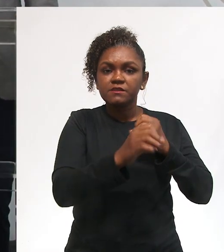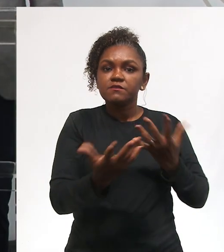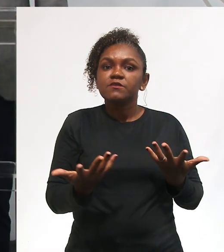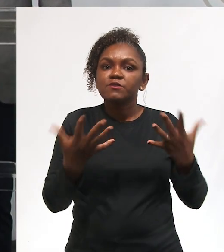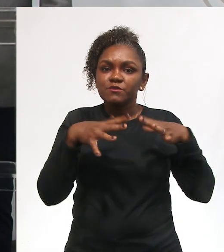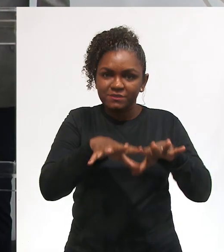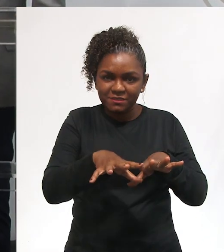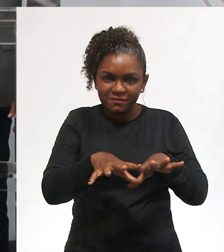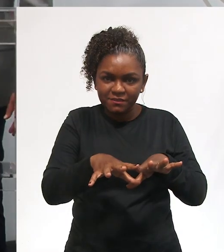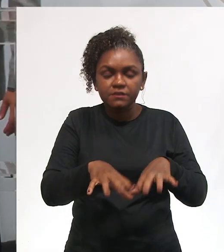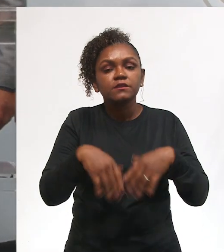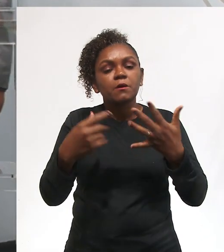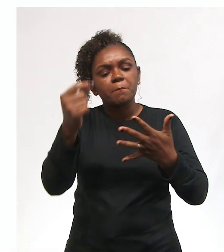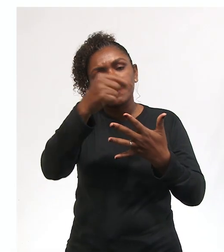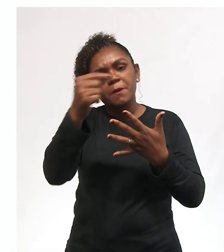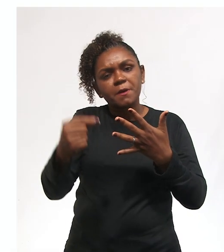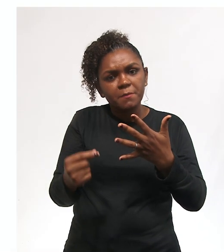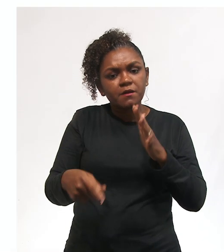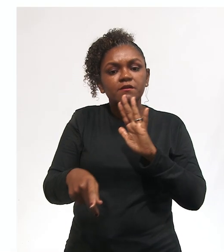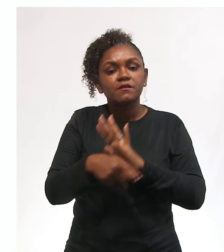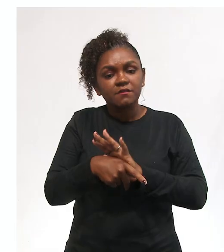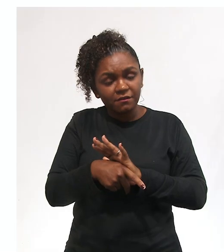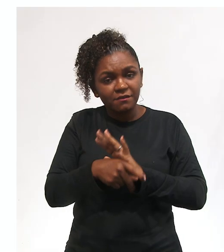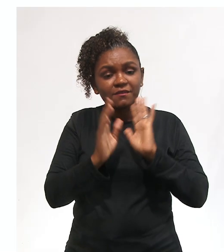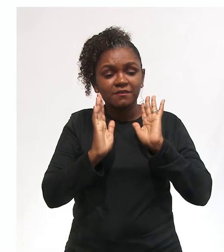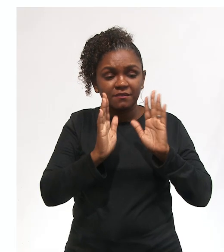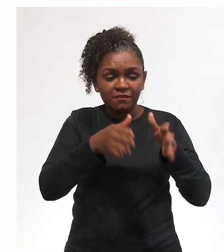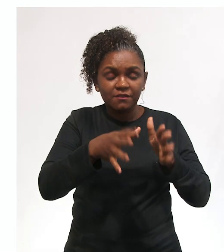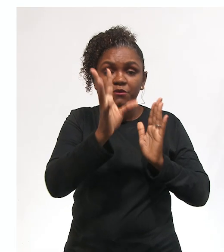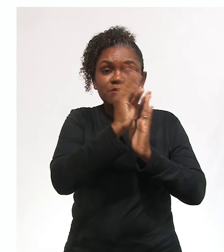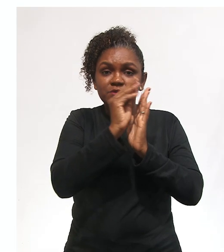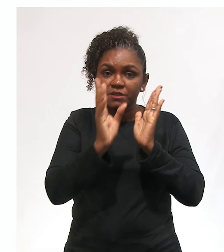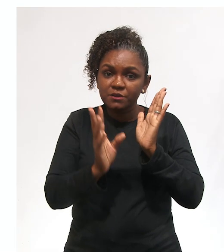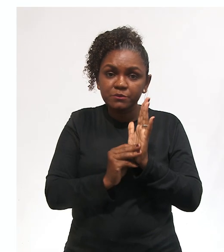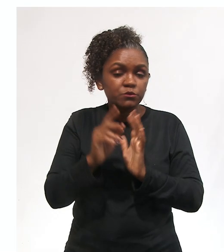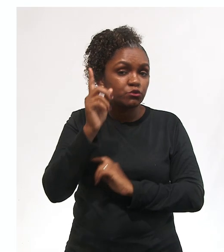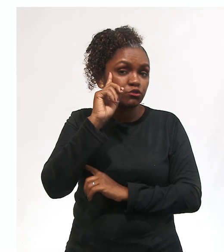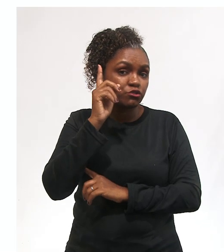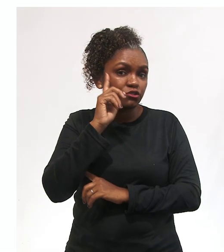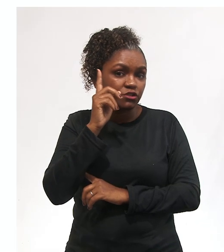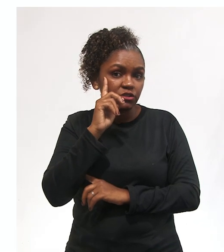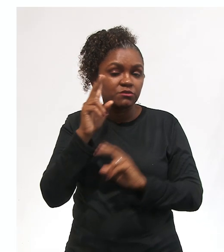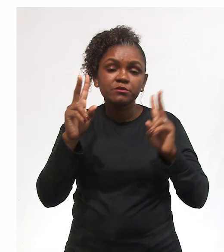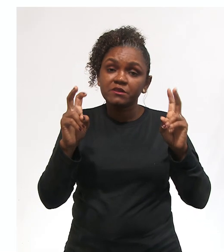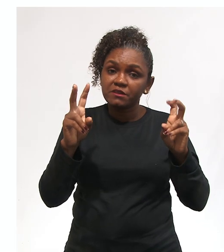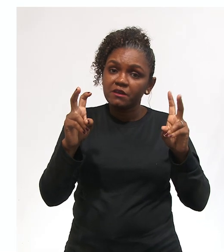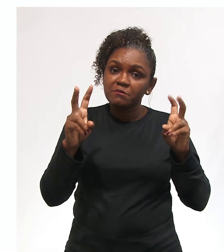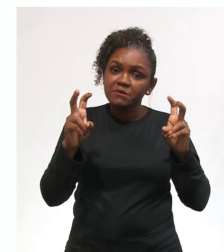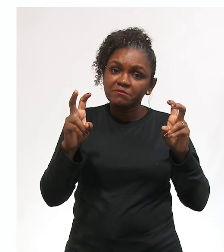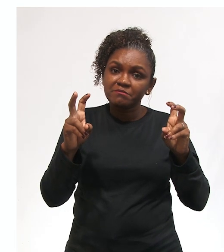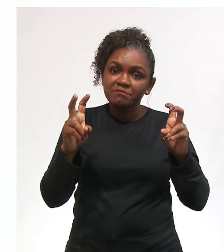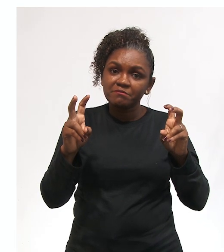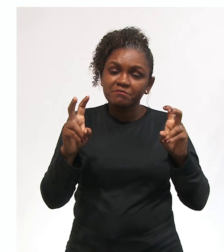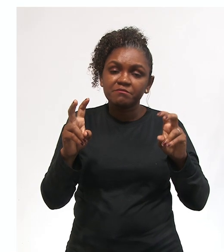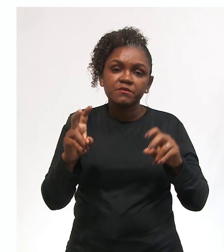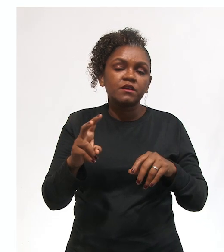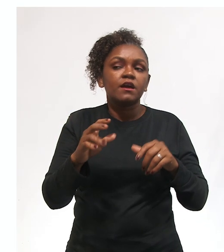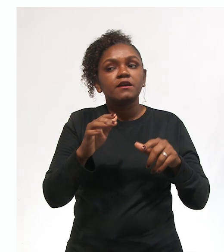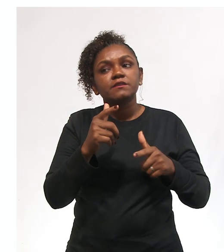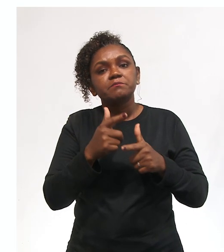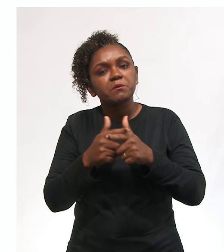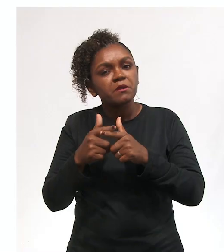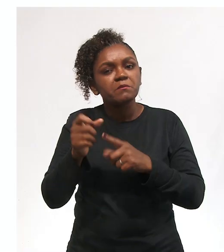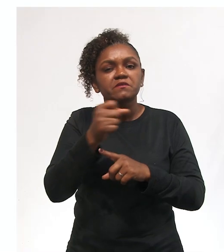eu trazia elementos para o conteúdo do dia a dia, do dilema que eu comentei com vocês, dos problemas.